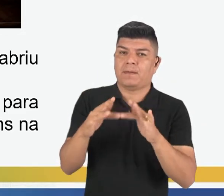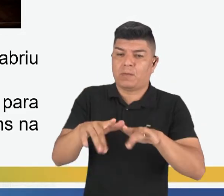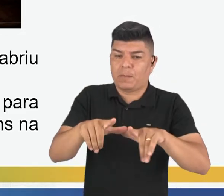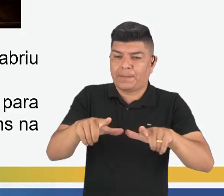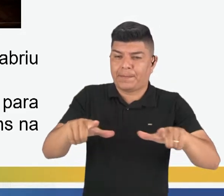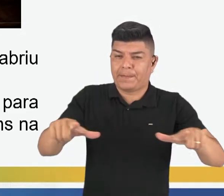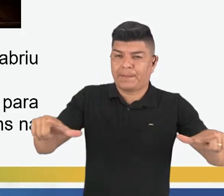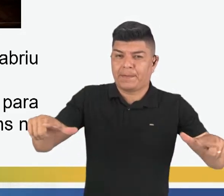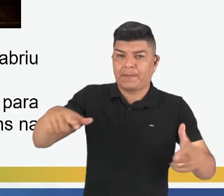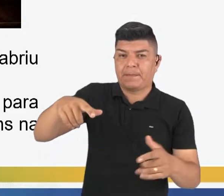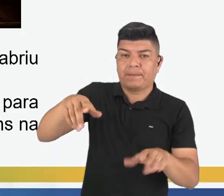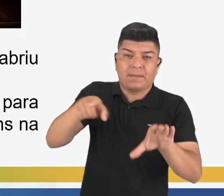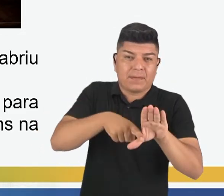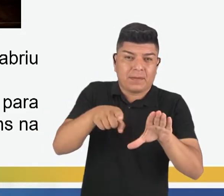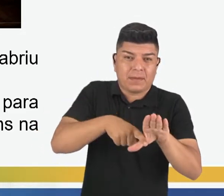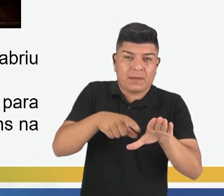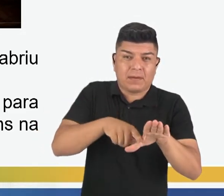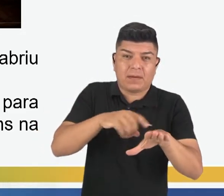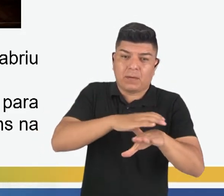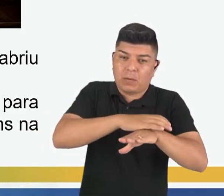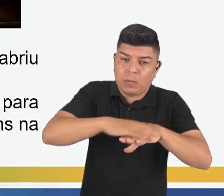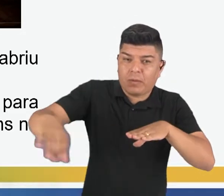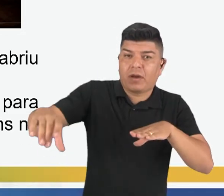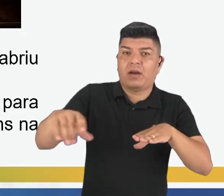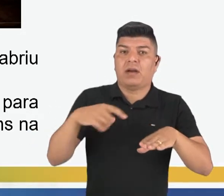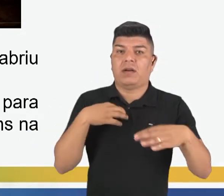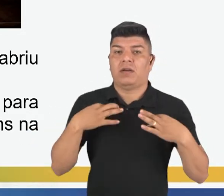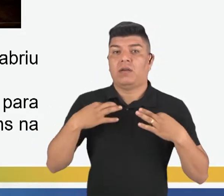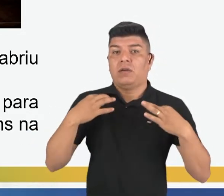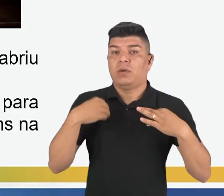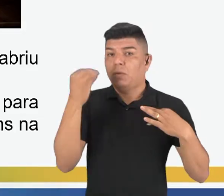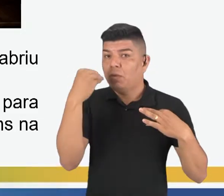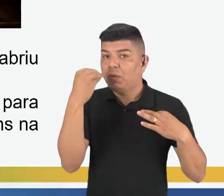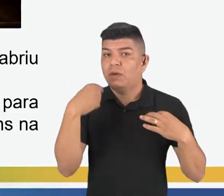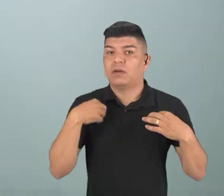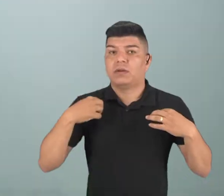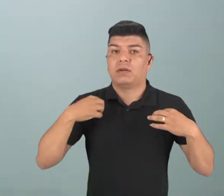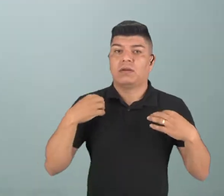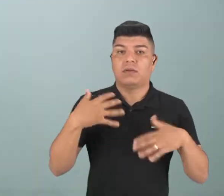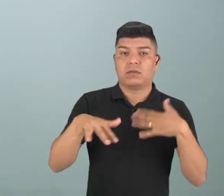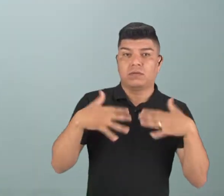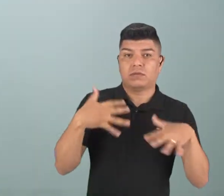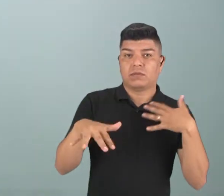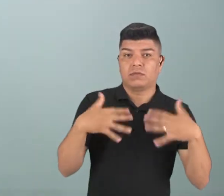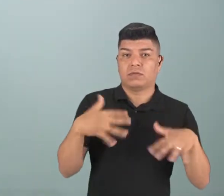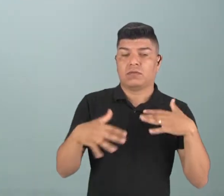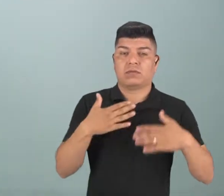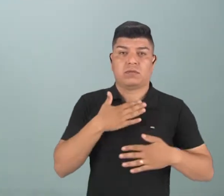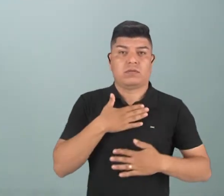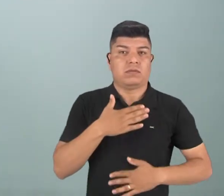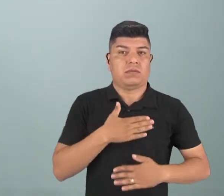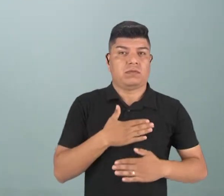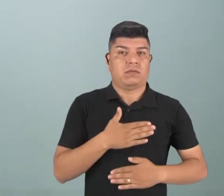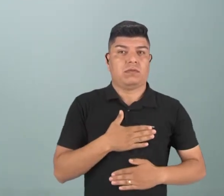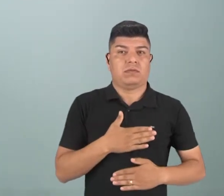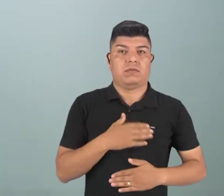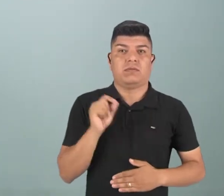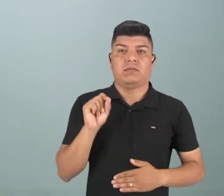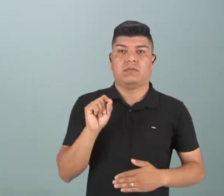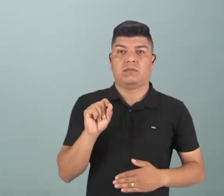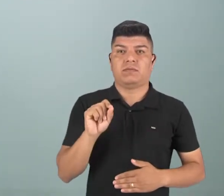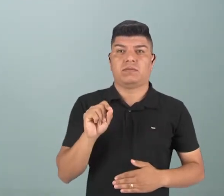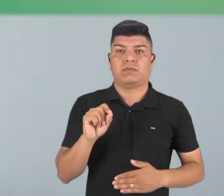solo, os pés são descalços, eu tenho uma roupa mais leve, então o movimento do corpo, ele não